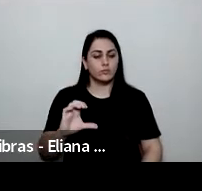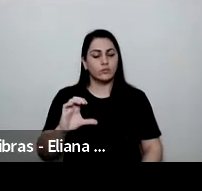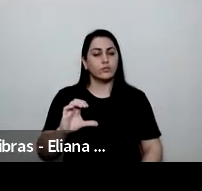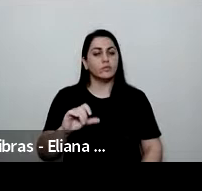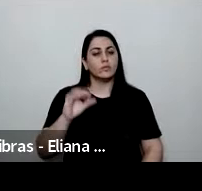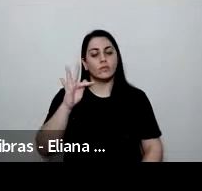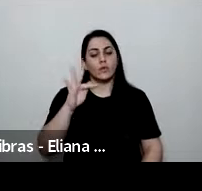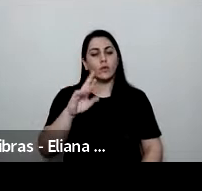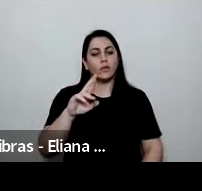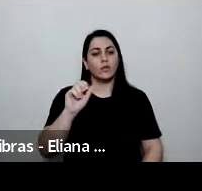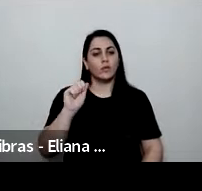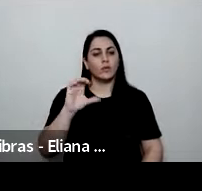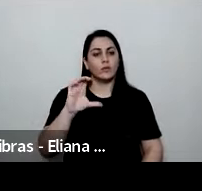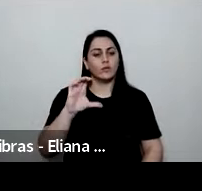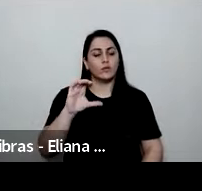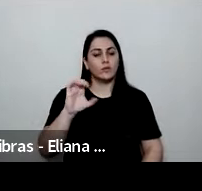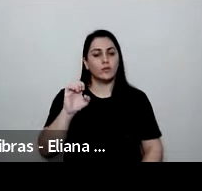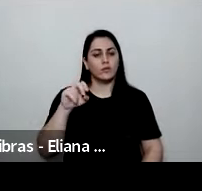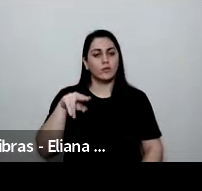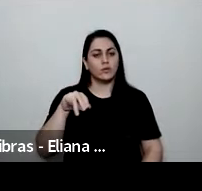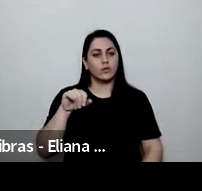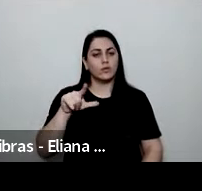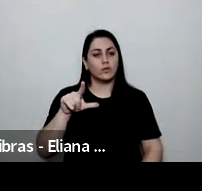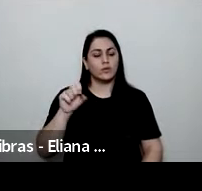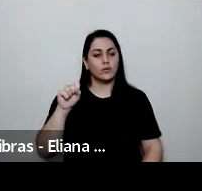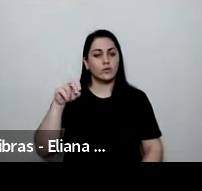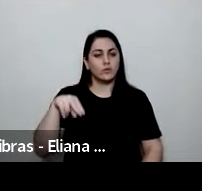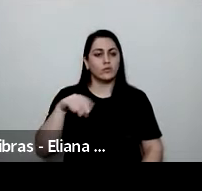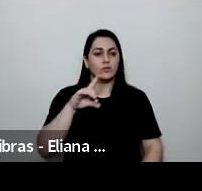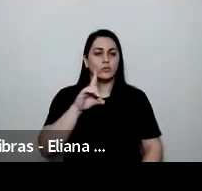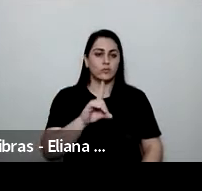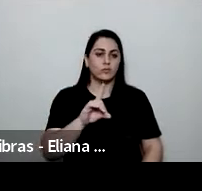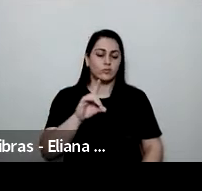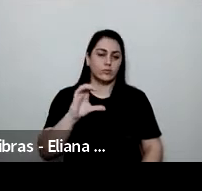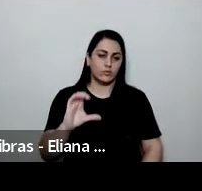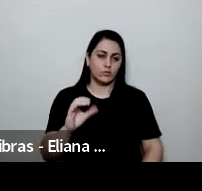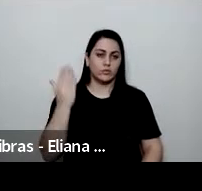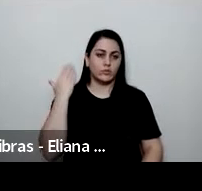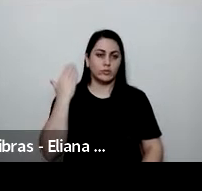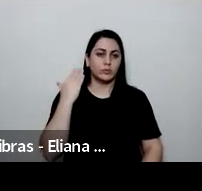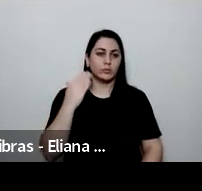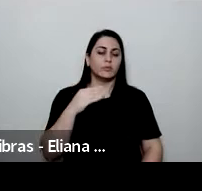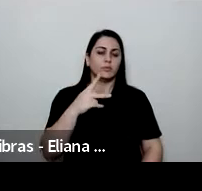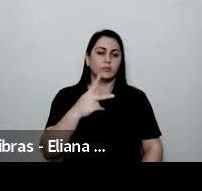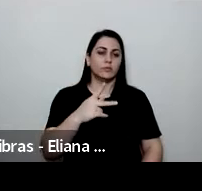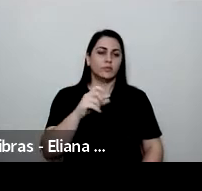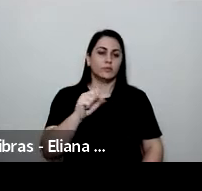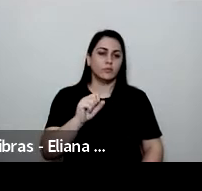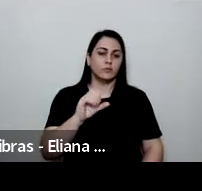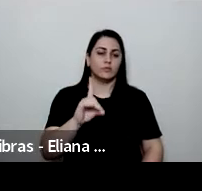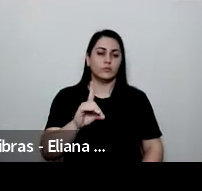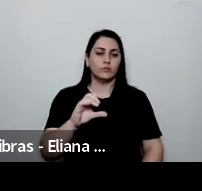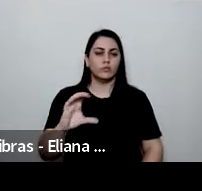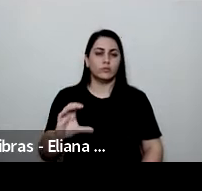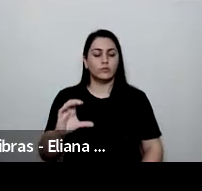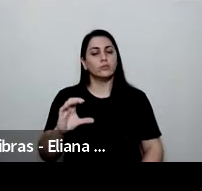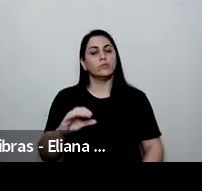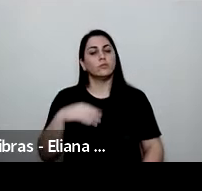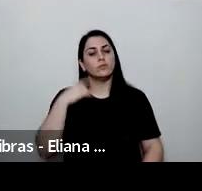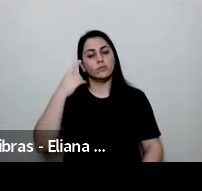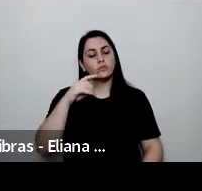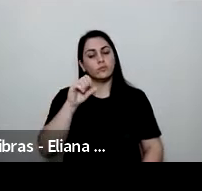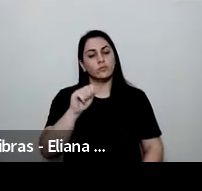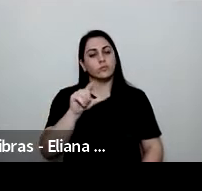francinilson Silva Alencar e democracia Cristã de serra antigo psbc advogados Alexandre Yuri Azevedo